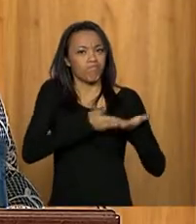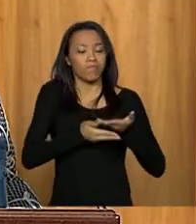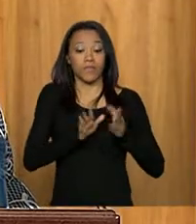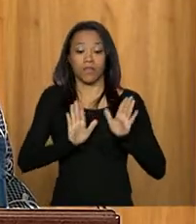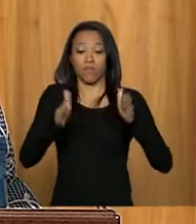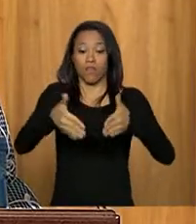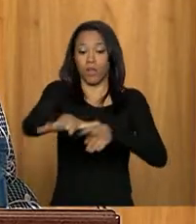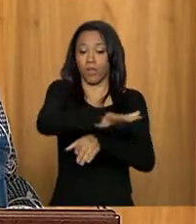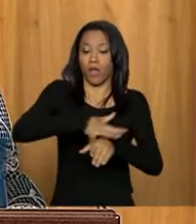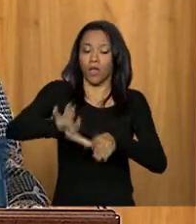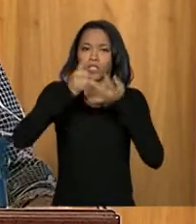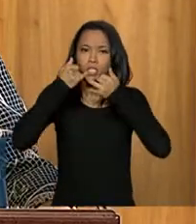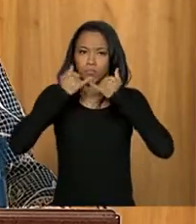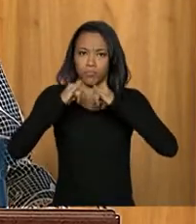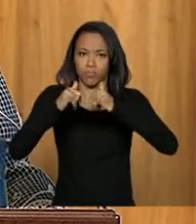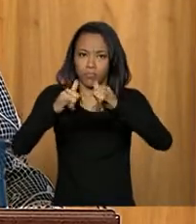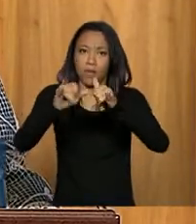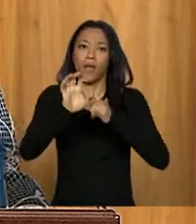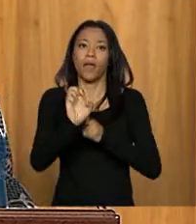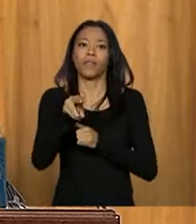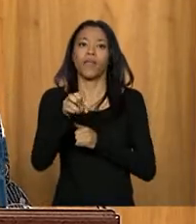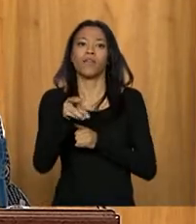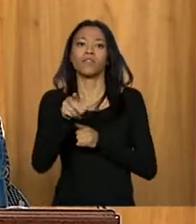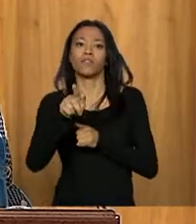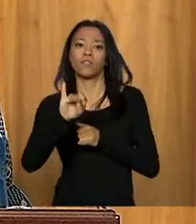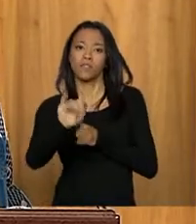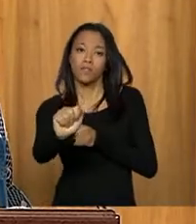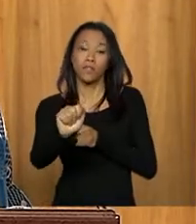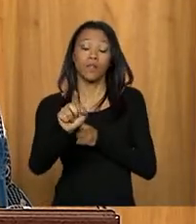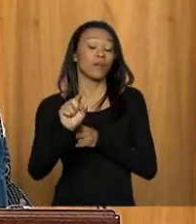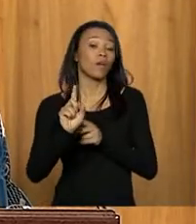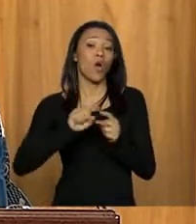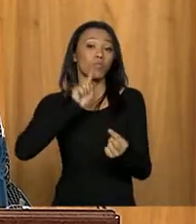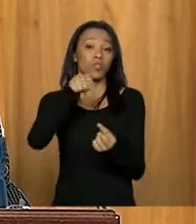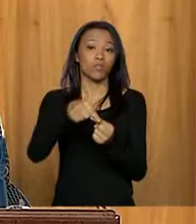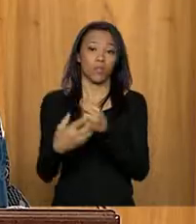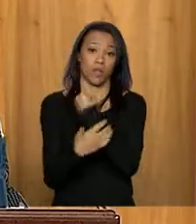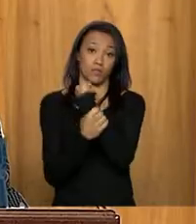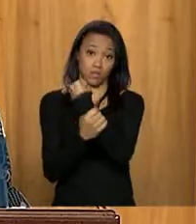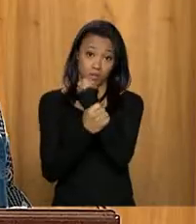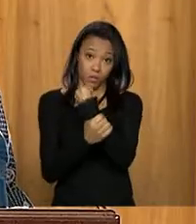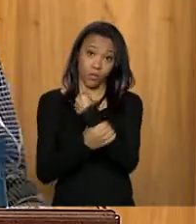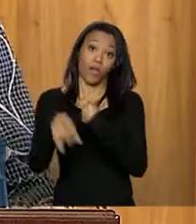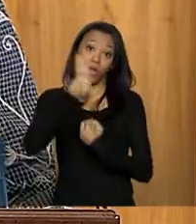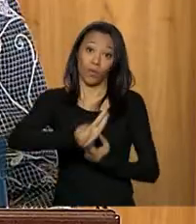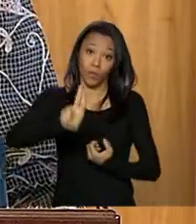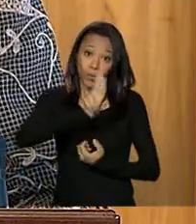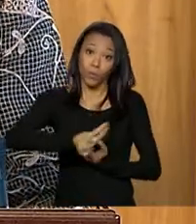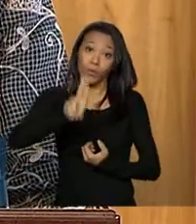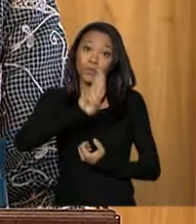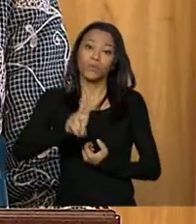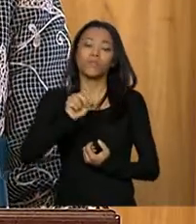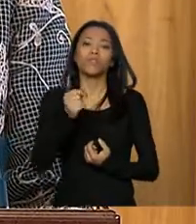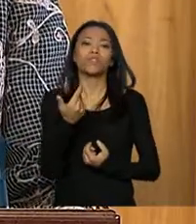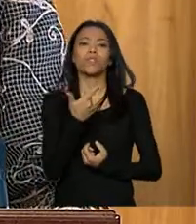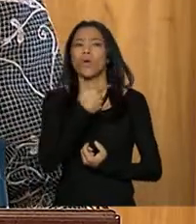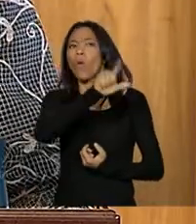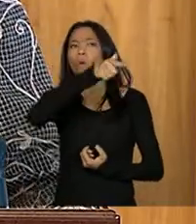setor energético, em especial para assegurar a ampliação do uso de energias